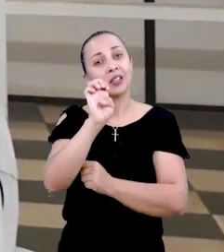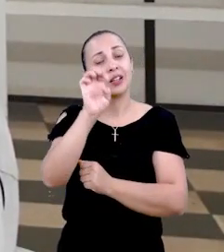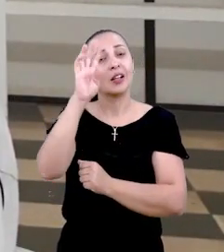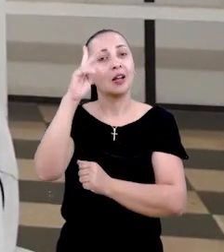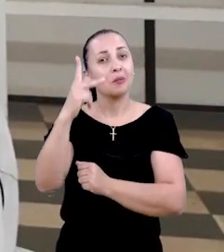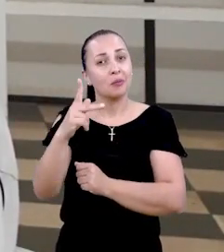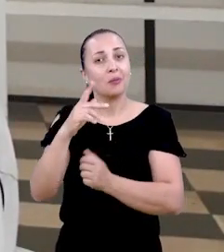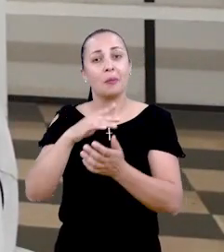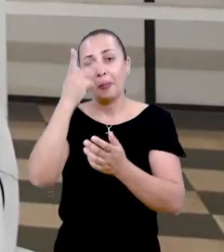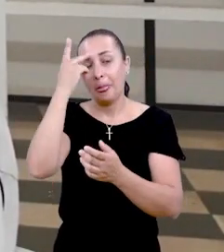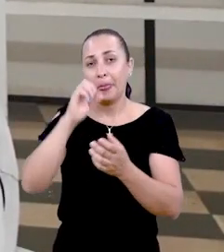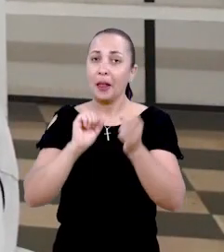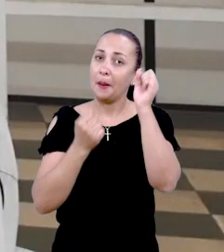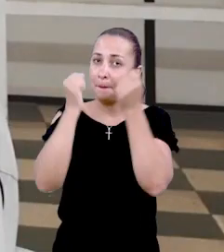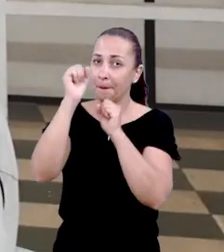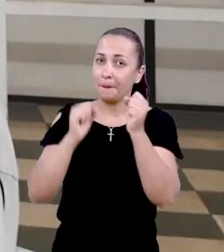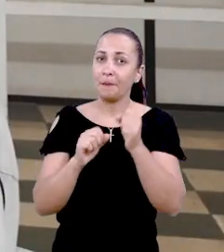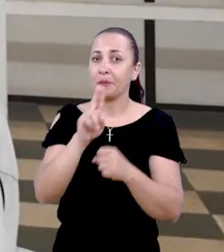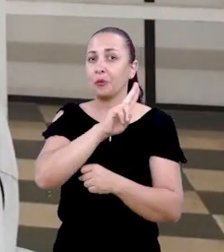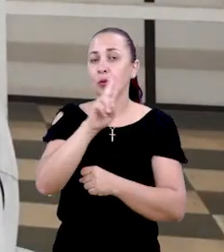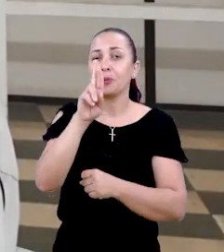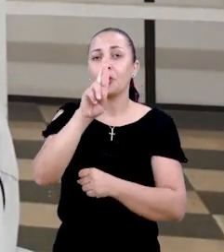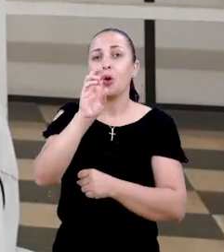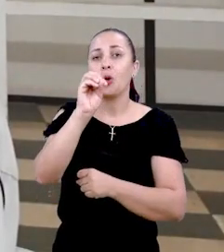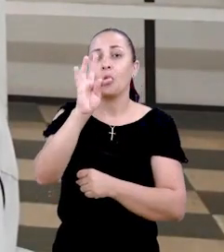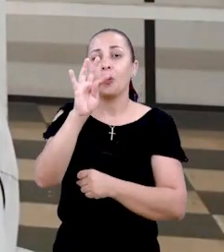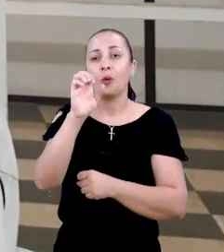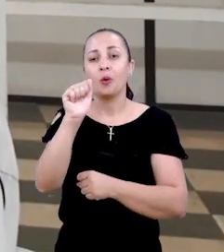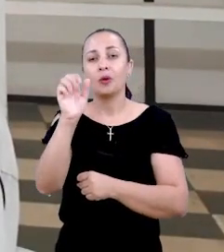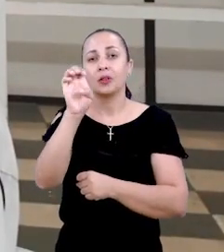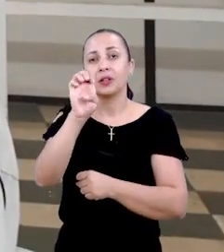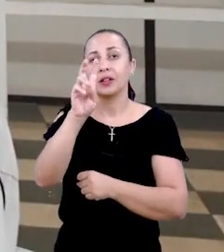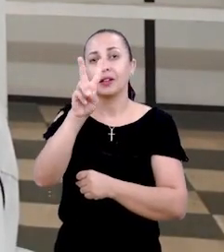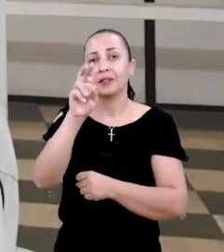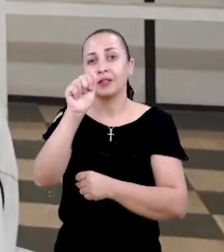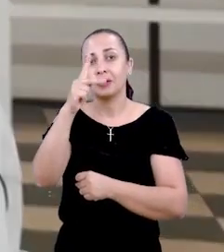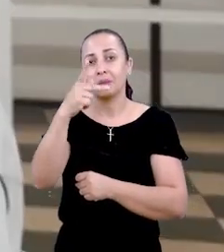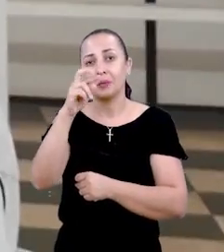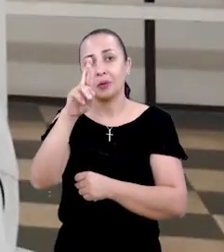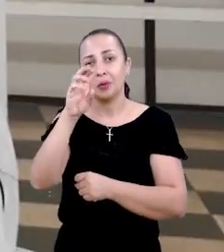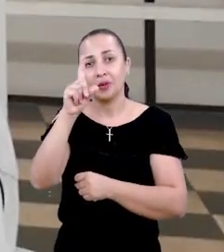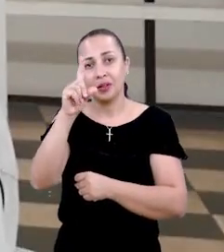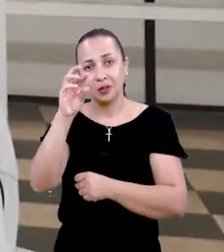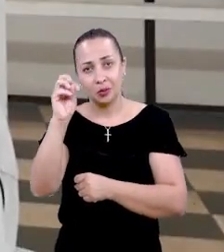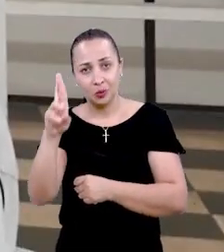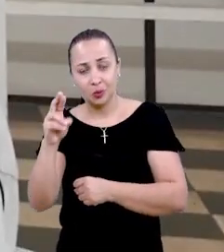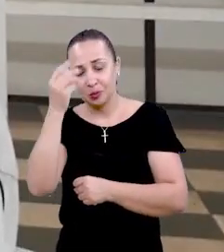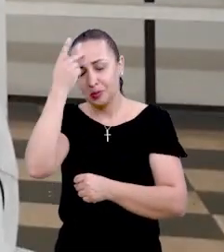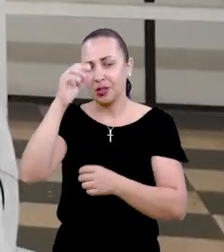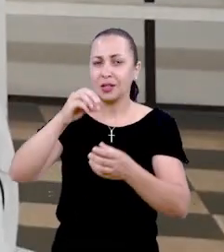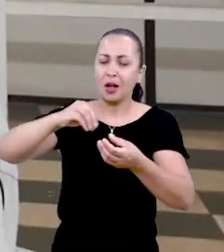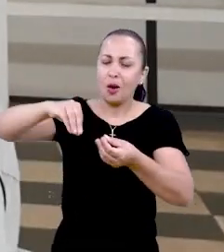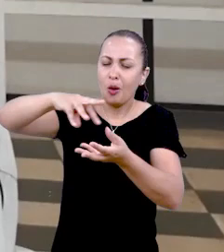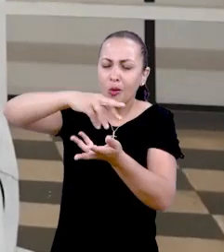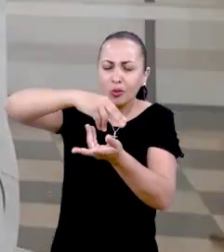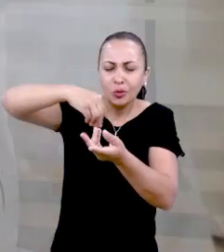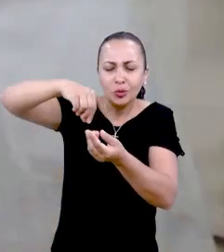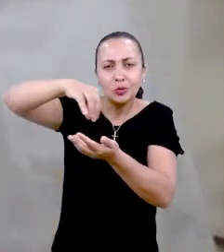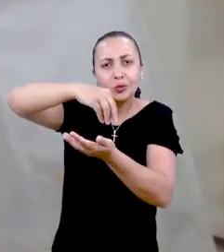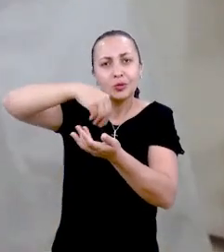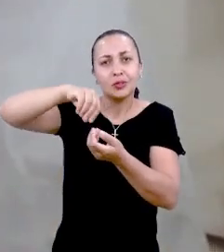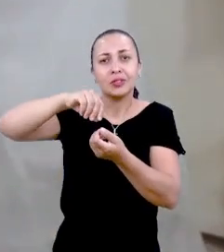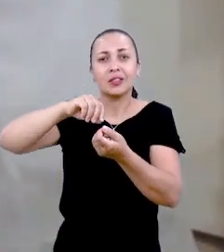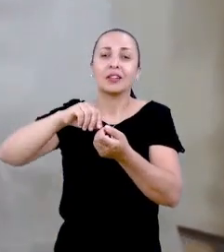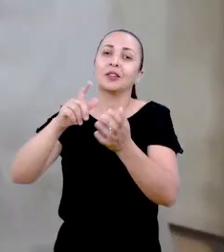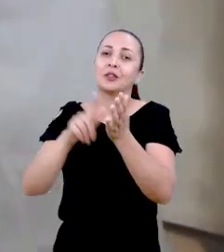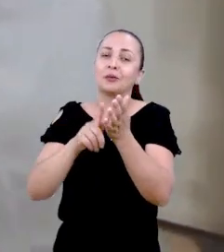por um aparelho chamado rotaevaporador, para sair dali só o extratozinho bruto mesmo da folha do